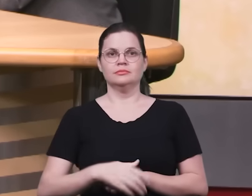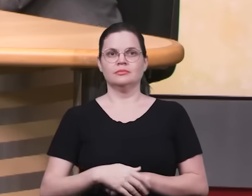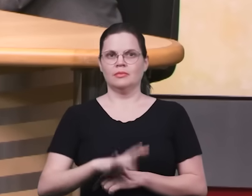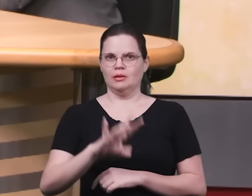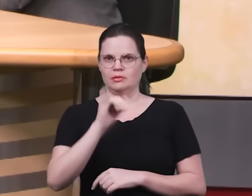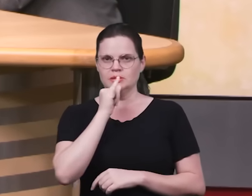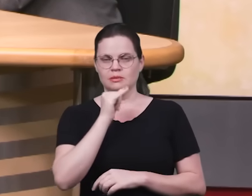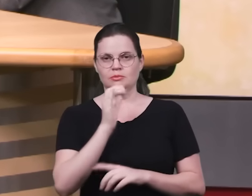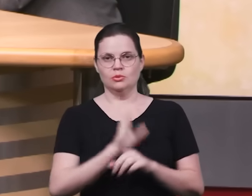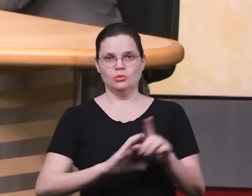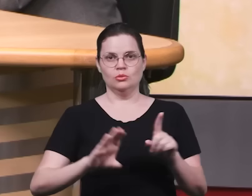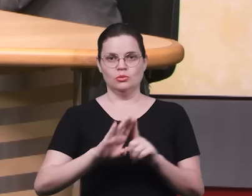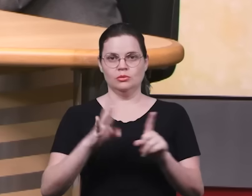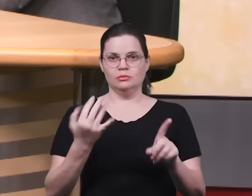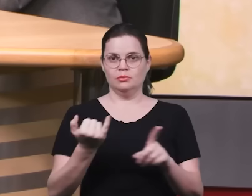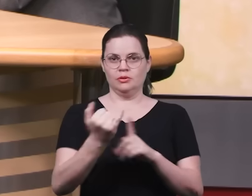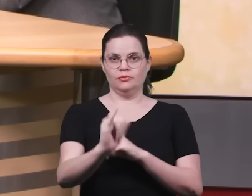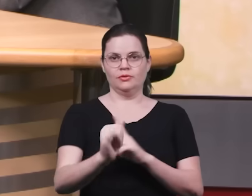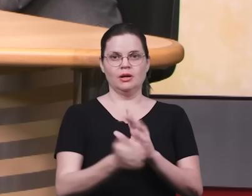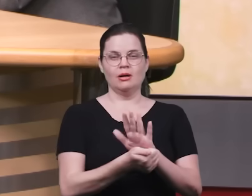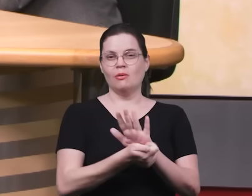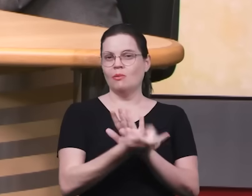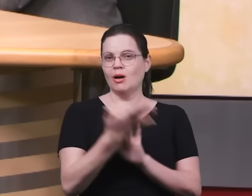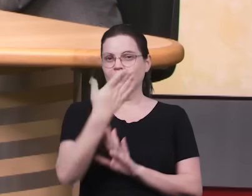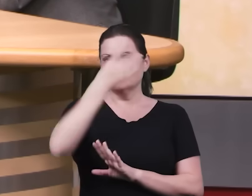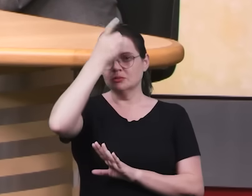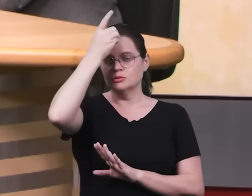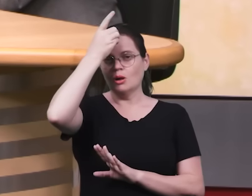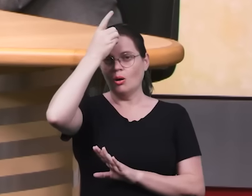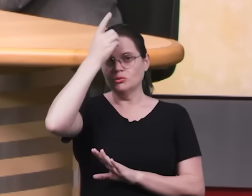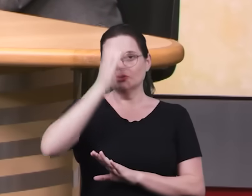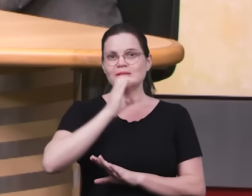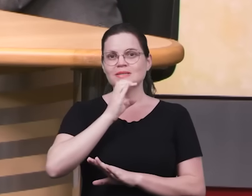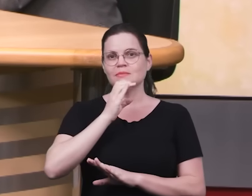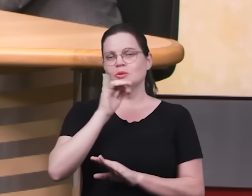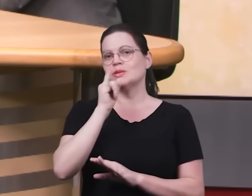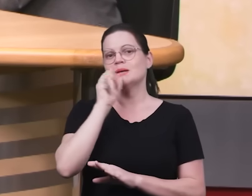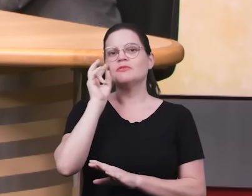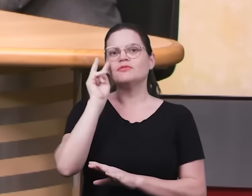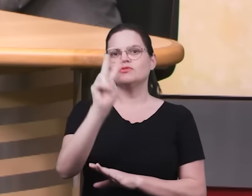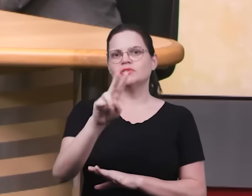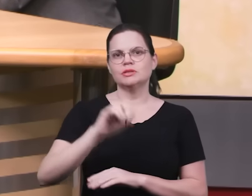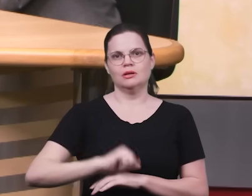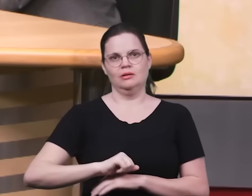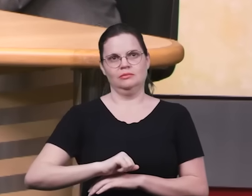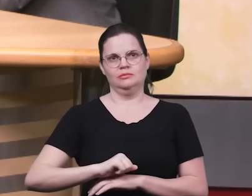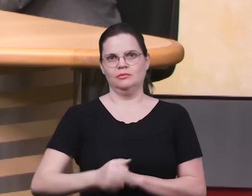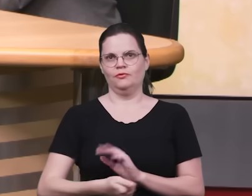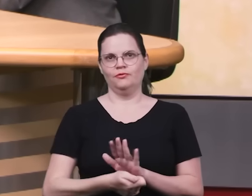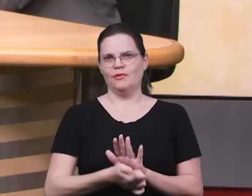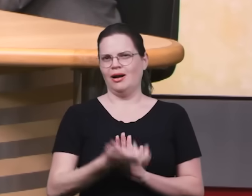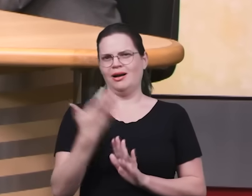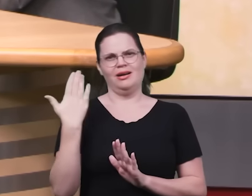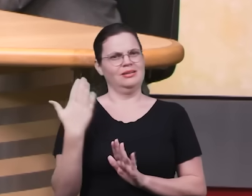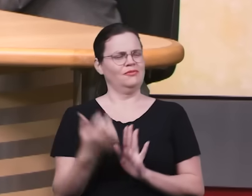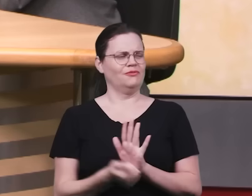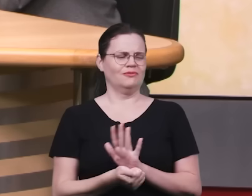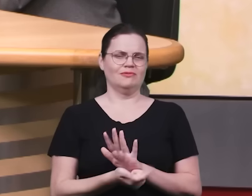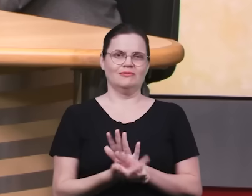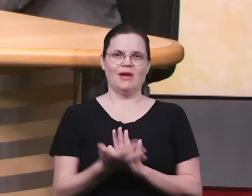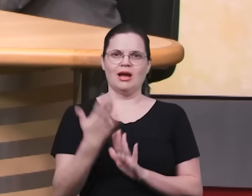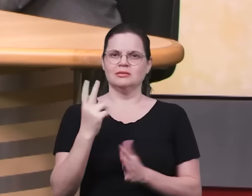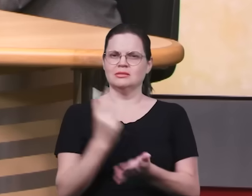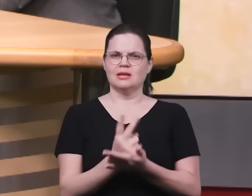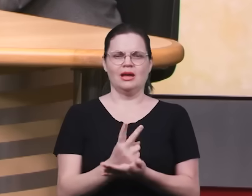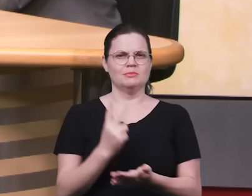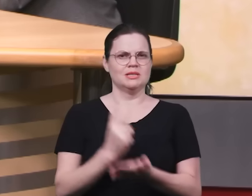culto profético. Quantas visões que o senhor mostra? Nas reuniões também. Nas reuniões também, todas. O dom de ciência é um dom muito